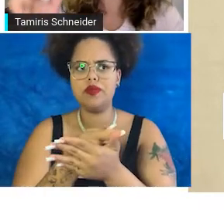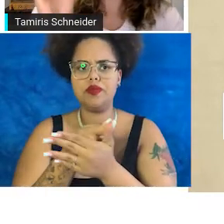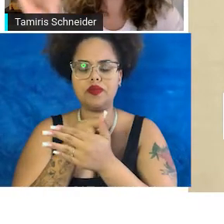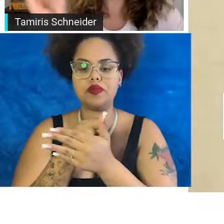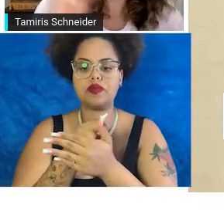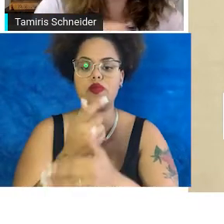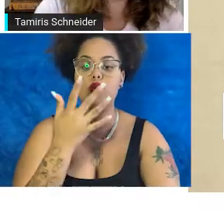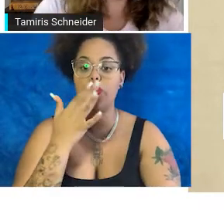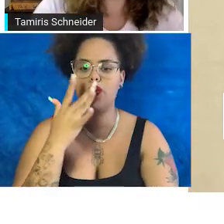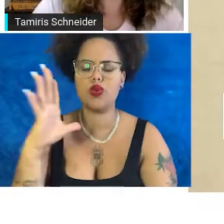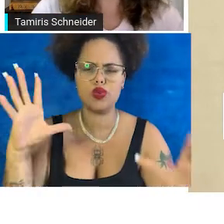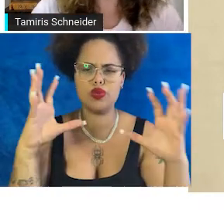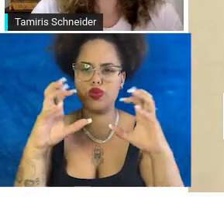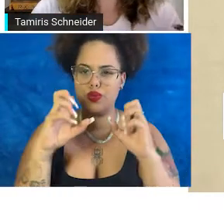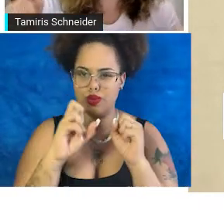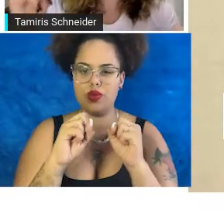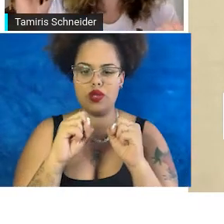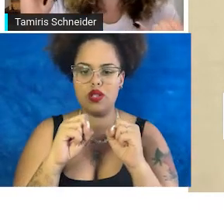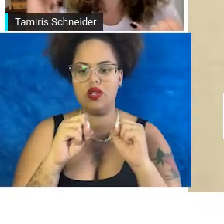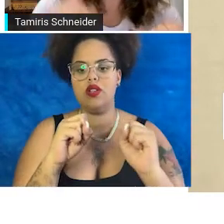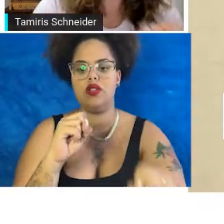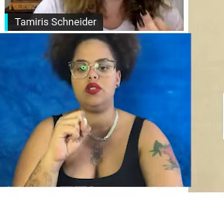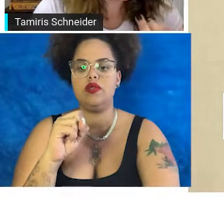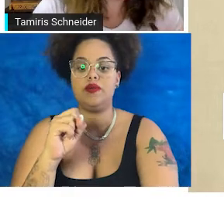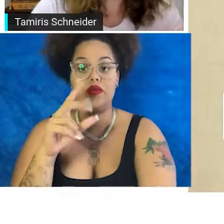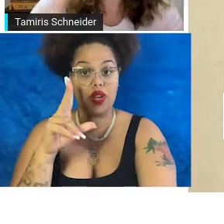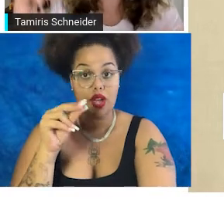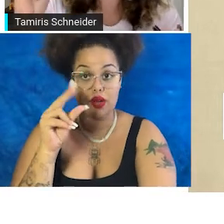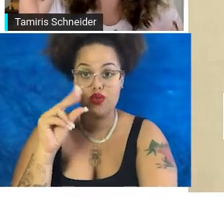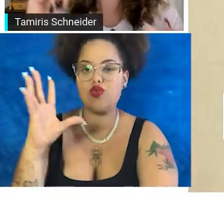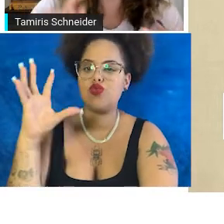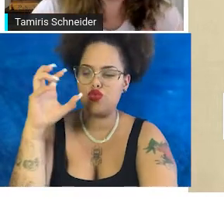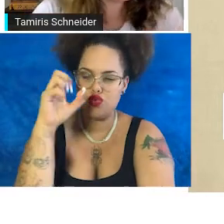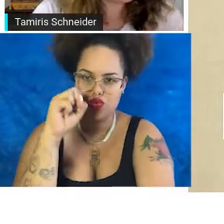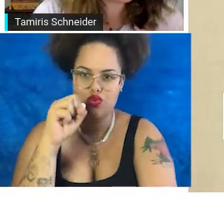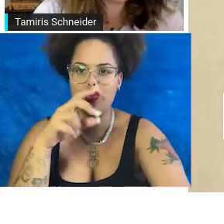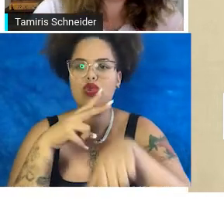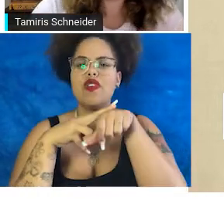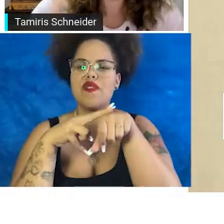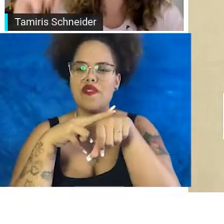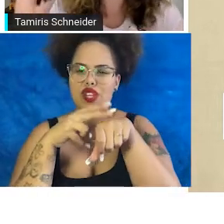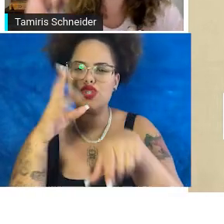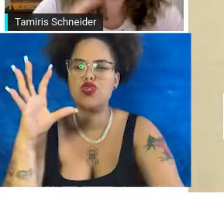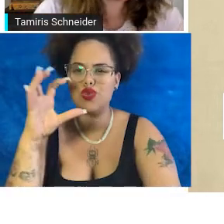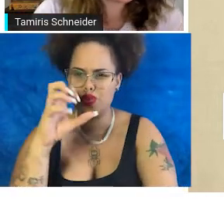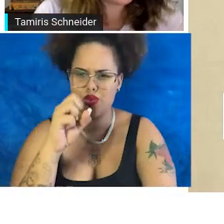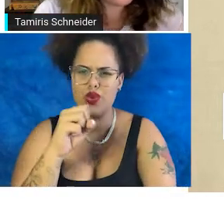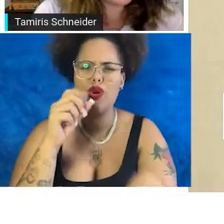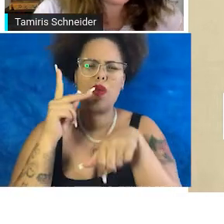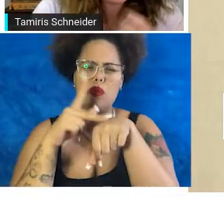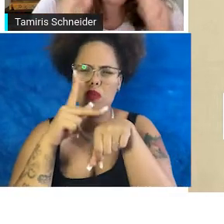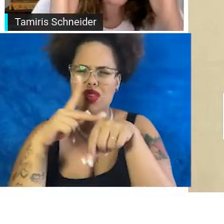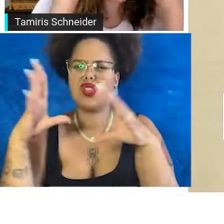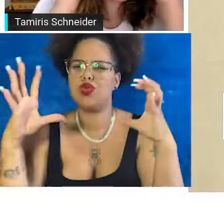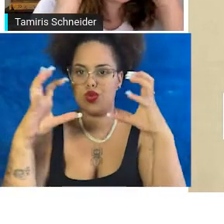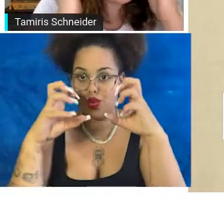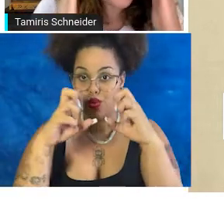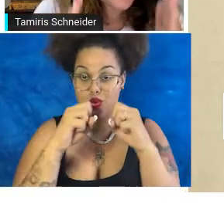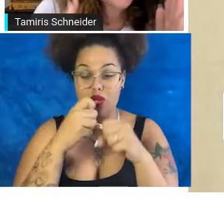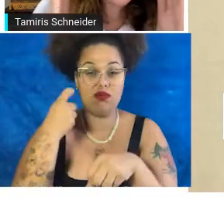aí, cores escuras. Então, vamos lá. É azul escuro, é verde escuro, é a madeira escura,